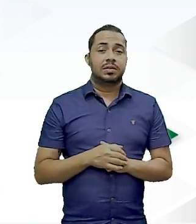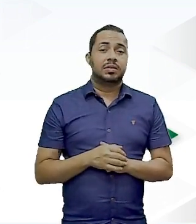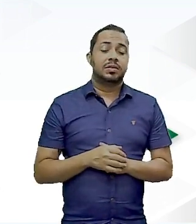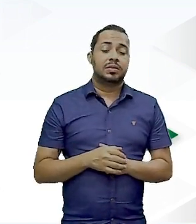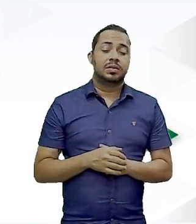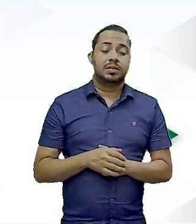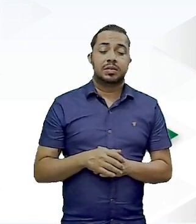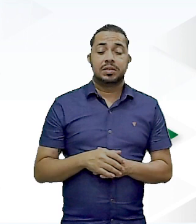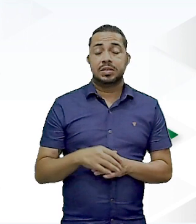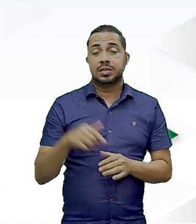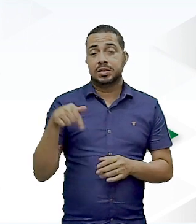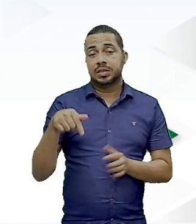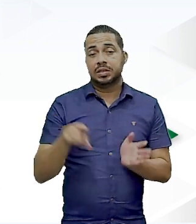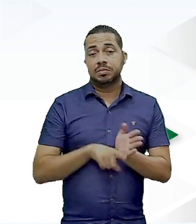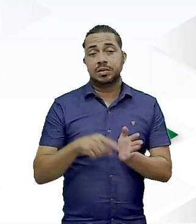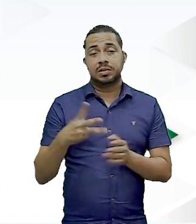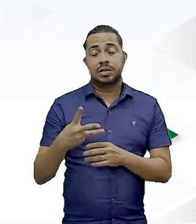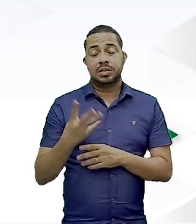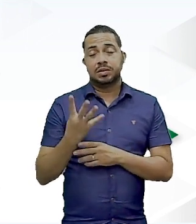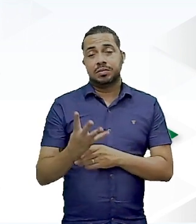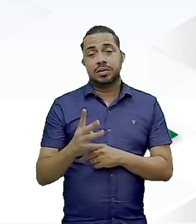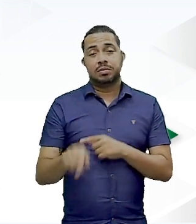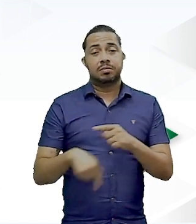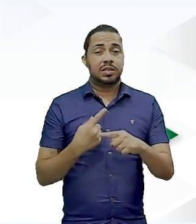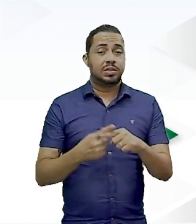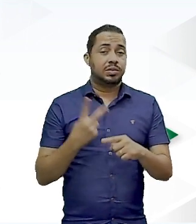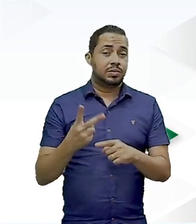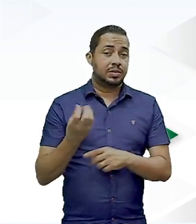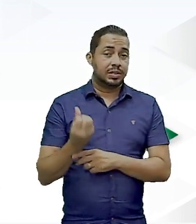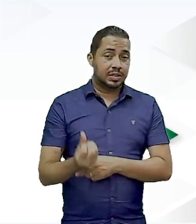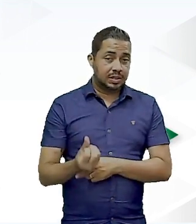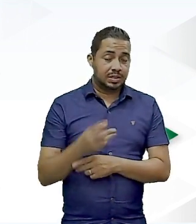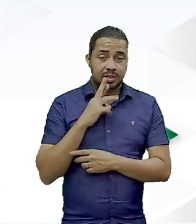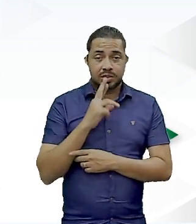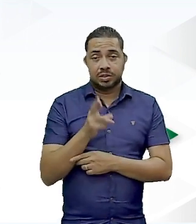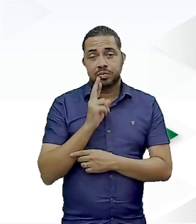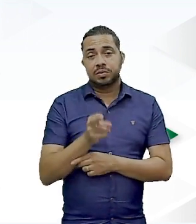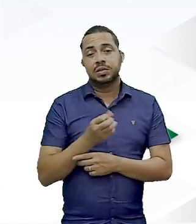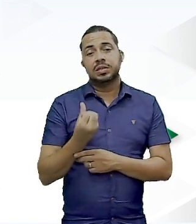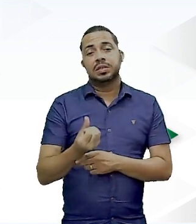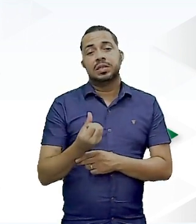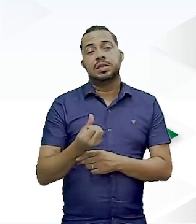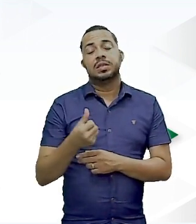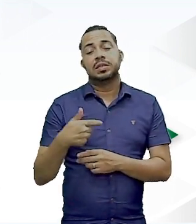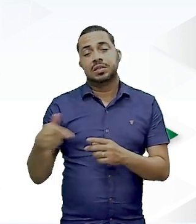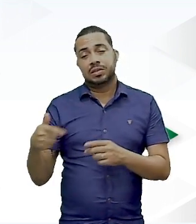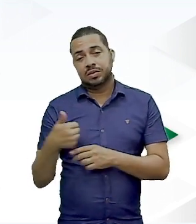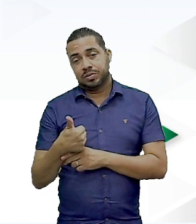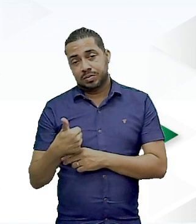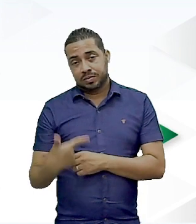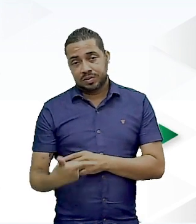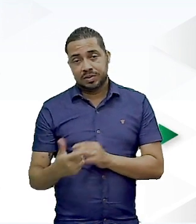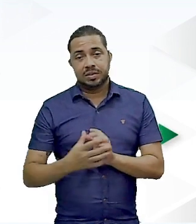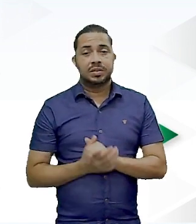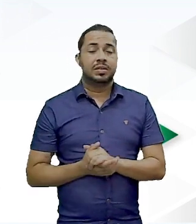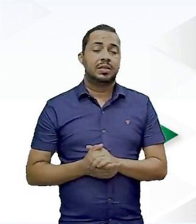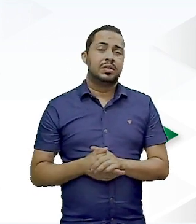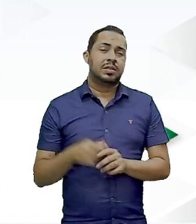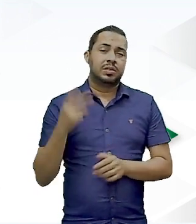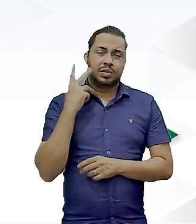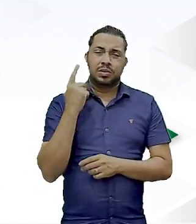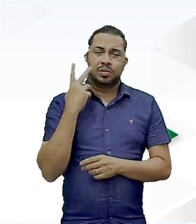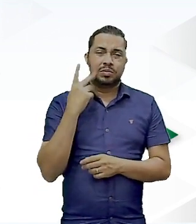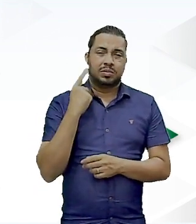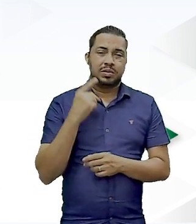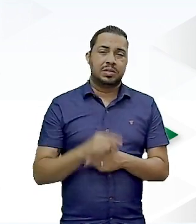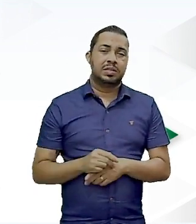7 menos 3 dá 4, mais 2 dá 6. Então a resposta é 6 dozeavos. Agora apareceu 12, tá? Normal, esse